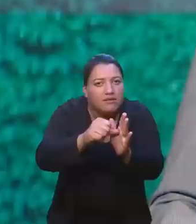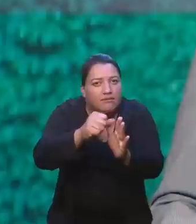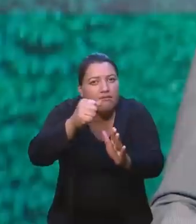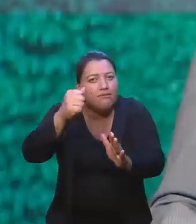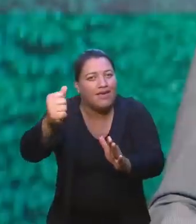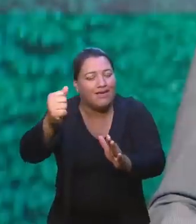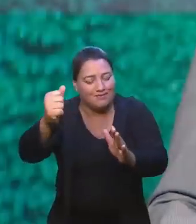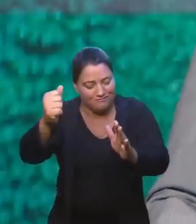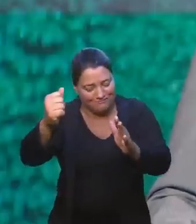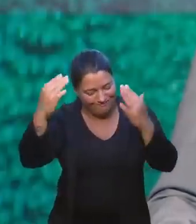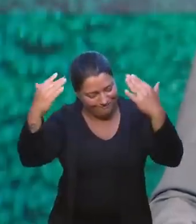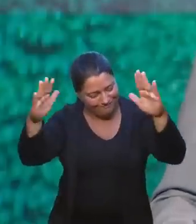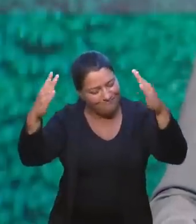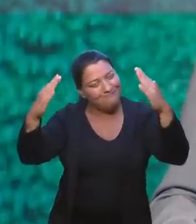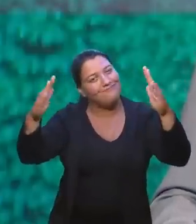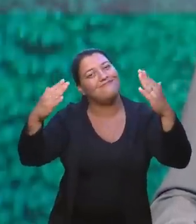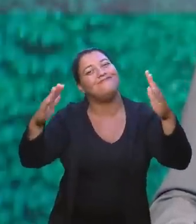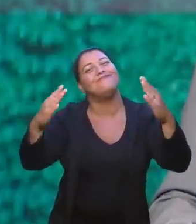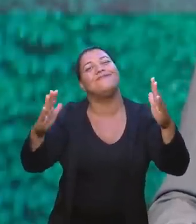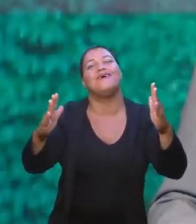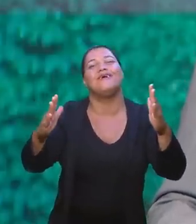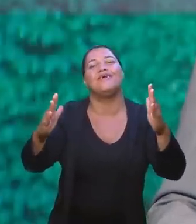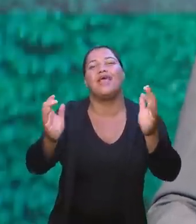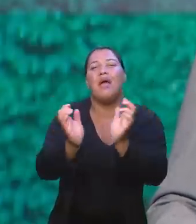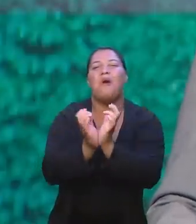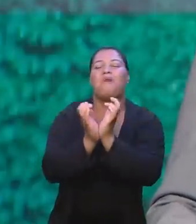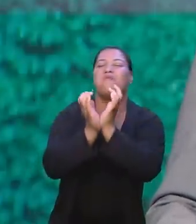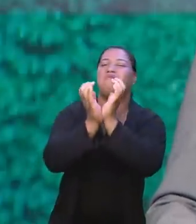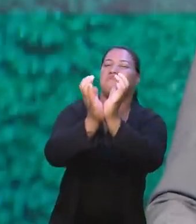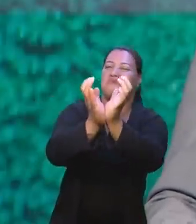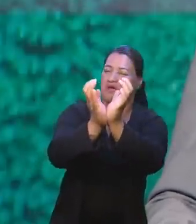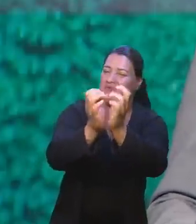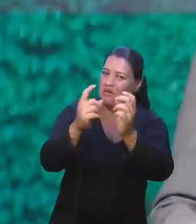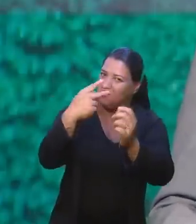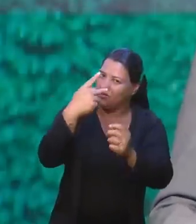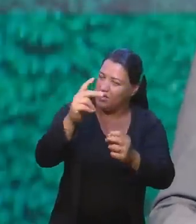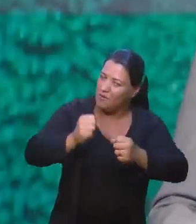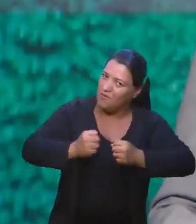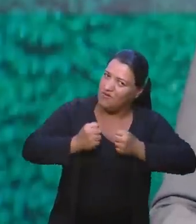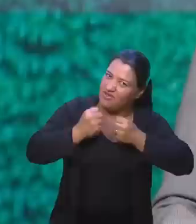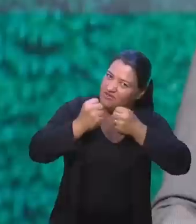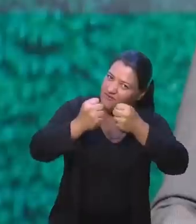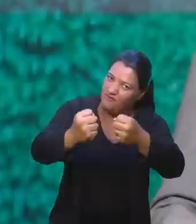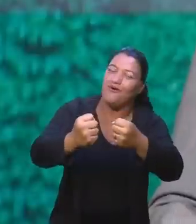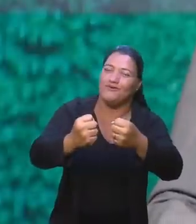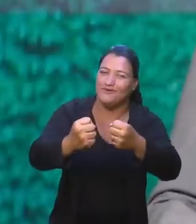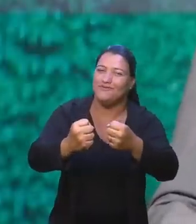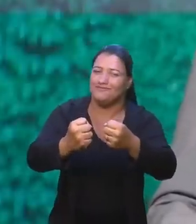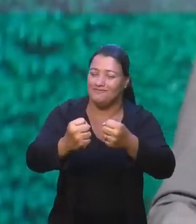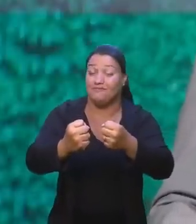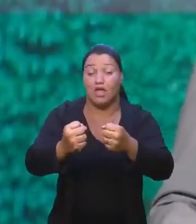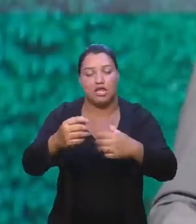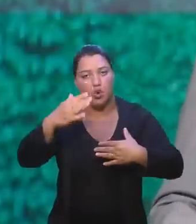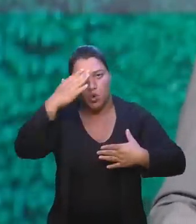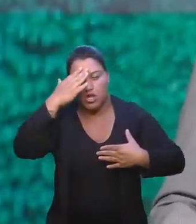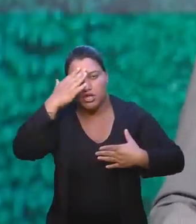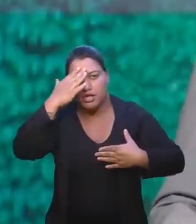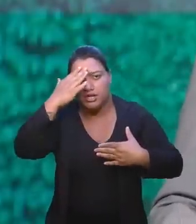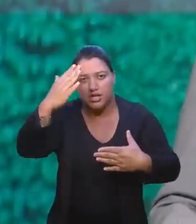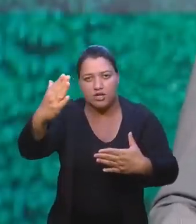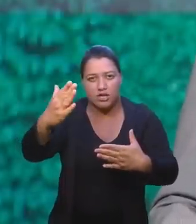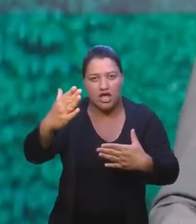palmas gloriosas, que serão o prêmio de vosso devotamento à santa causa. Agradecei aos